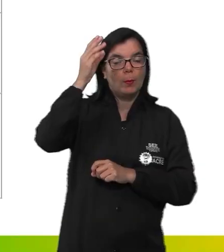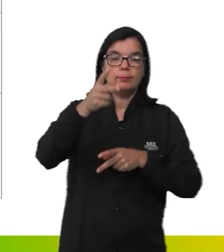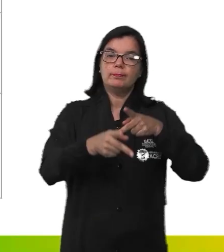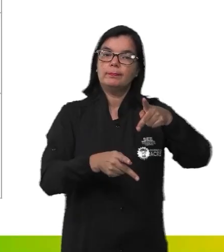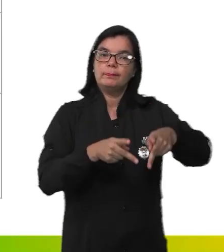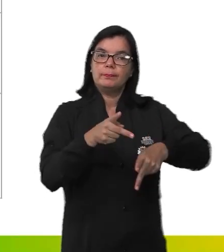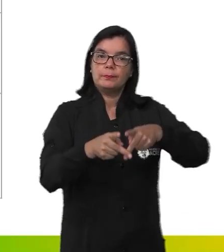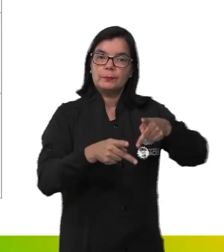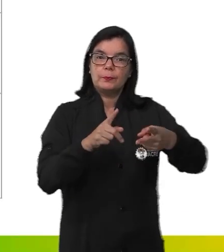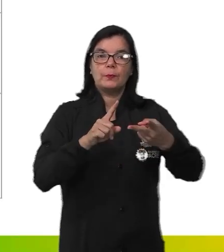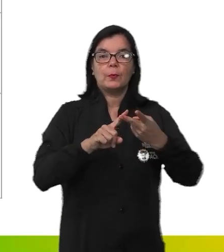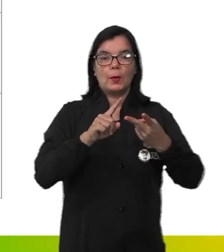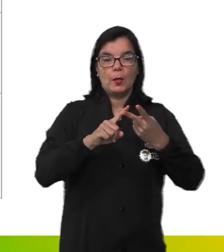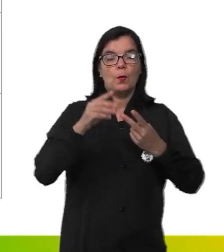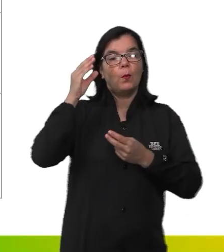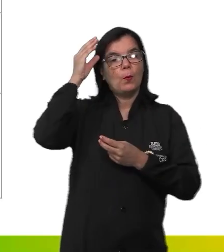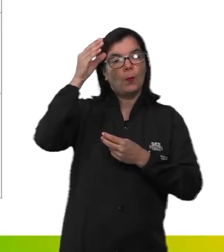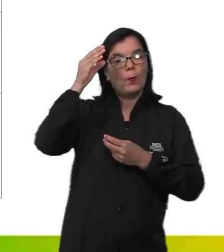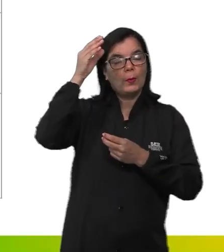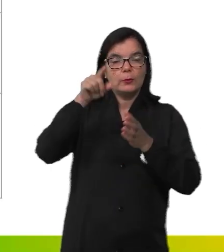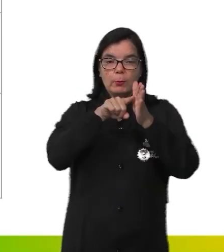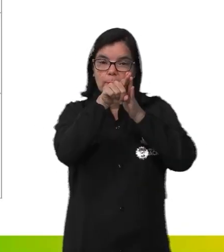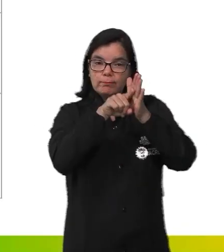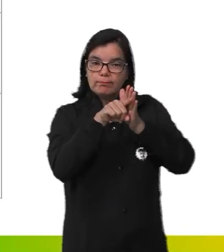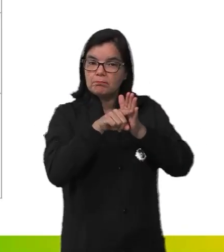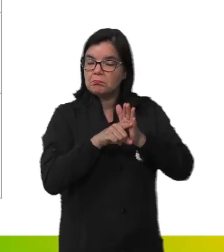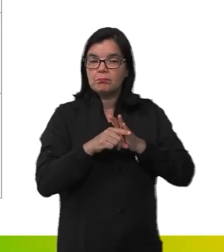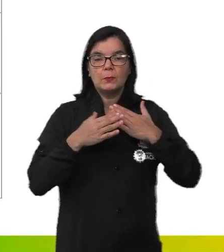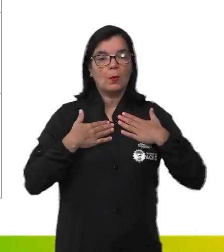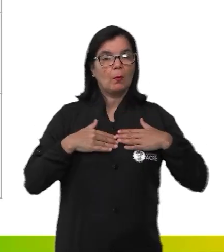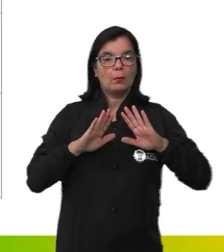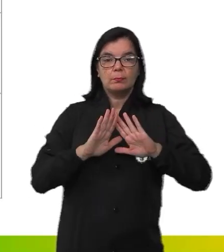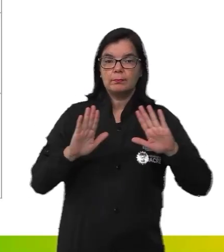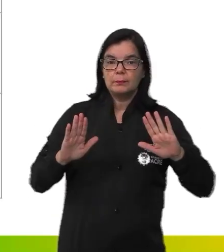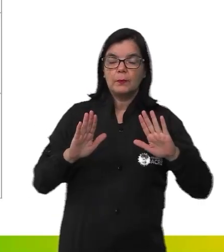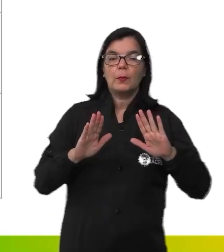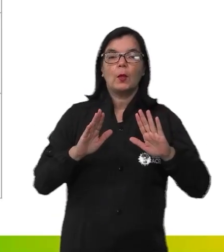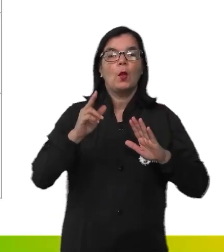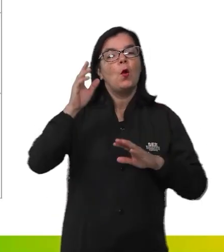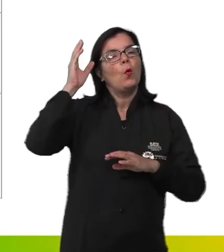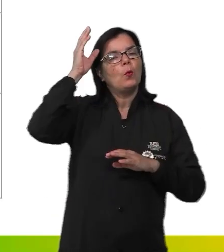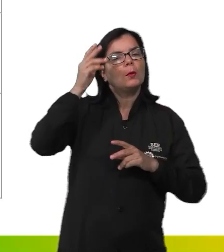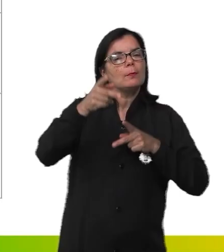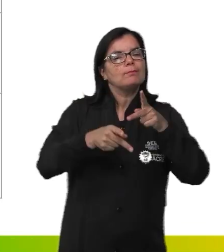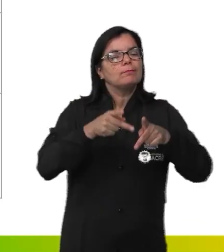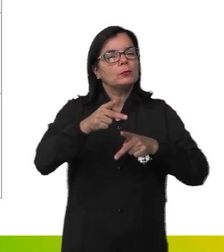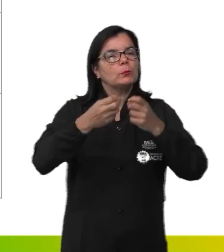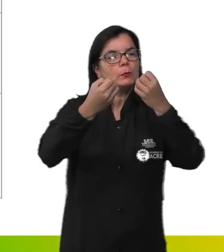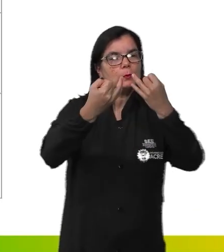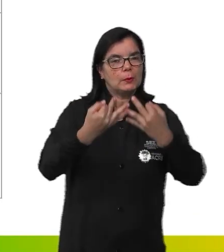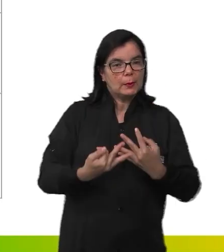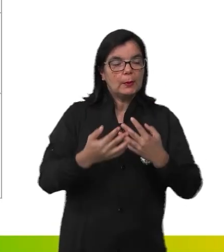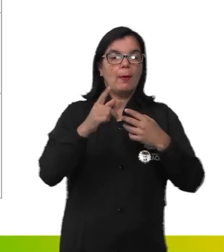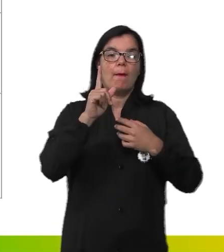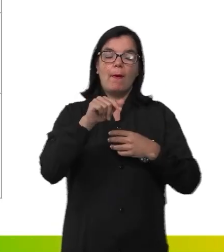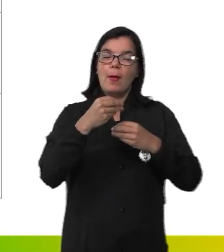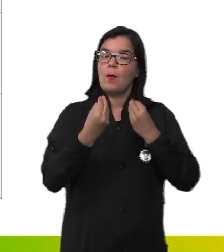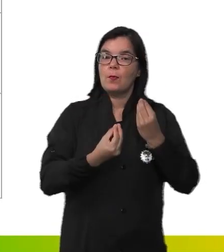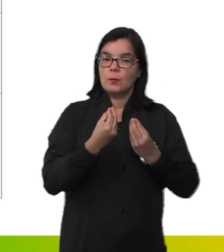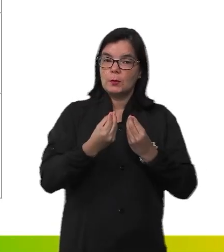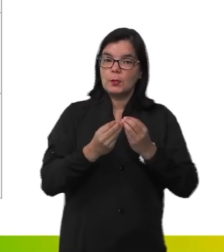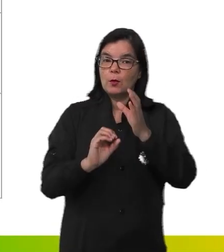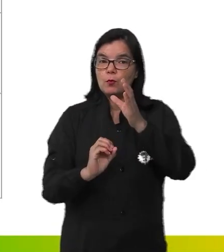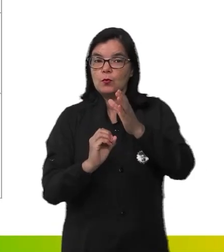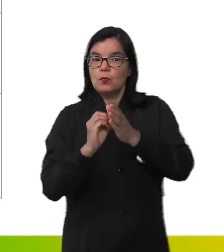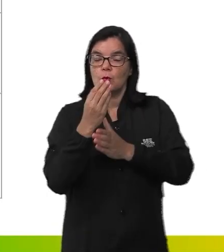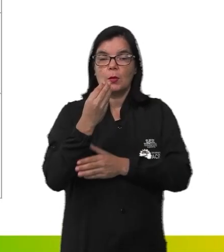popular e o conhecimento científico. Olha só, tranquilo, tá? O que o conhecimento popular me fala? É aquele construído